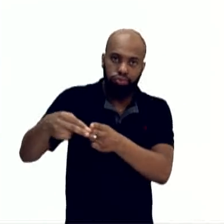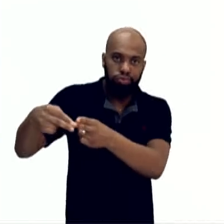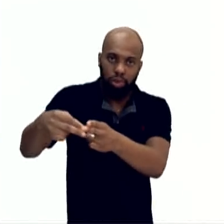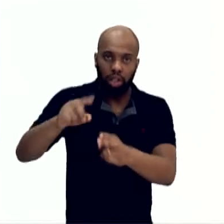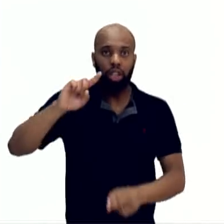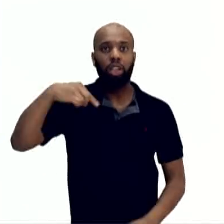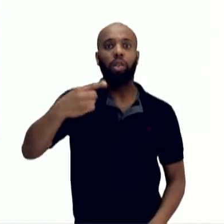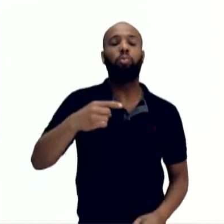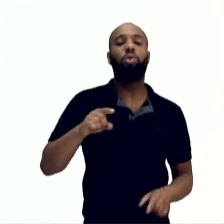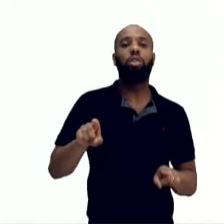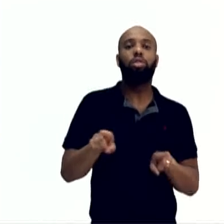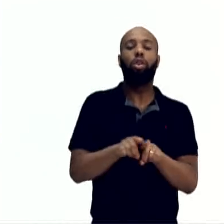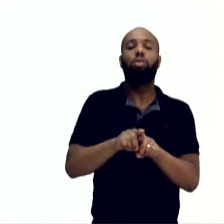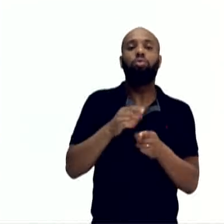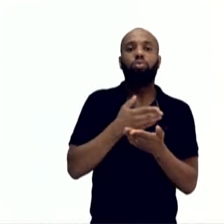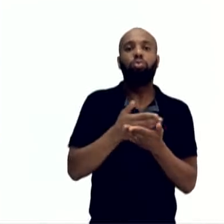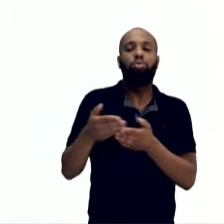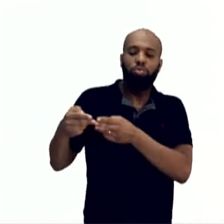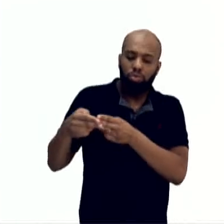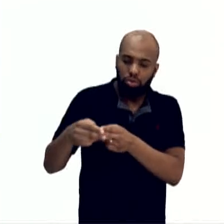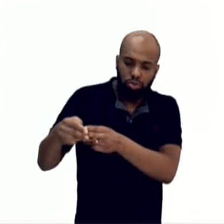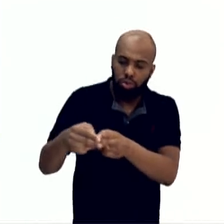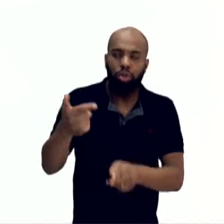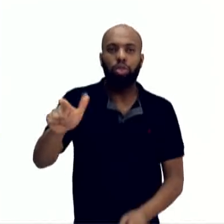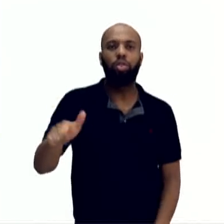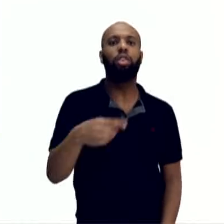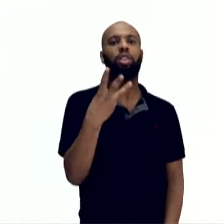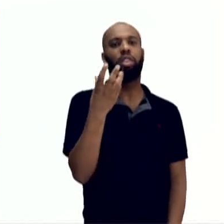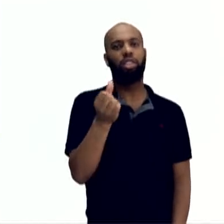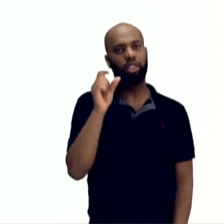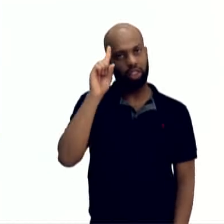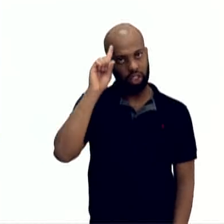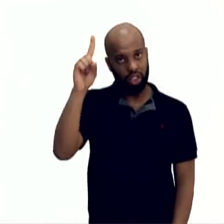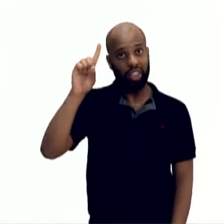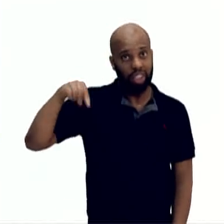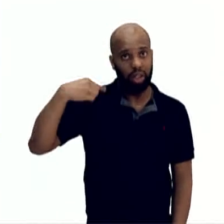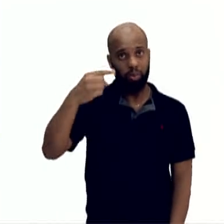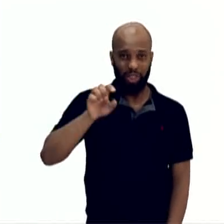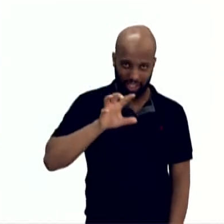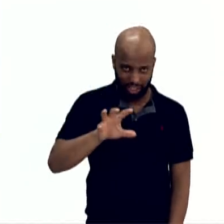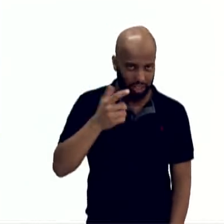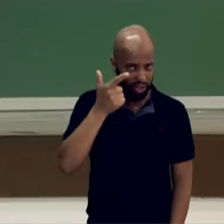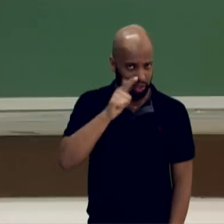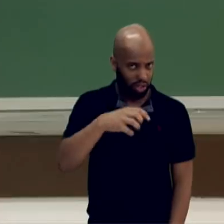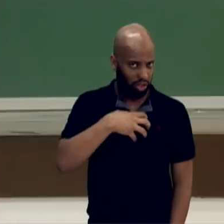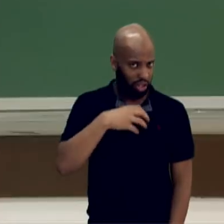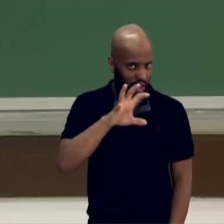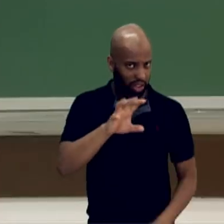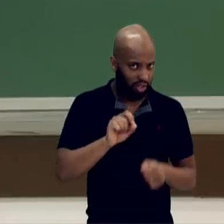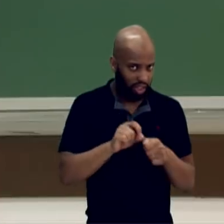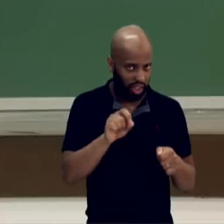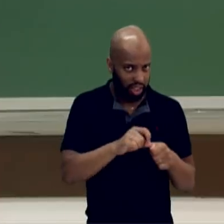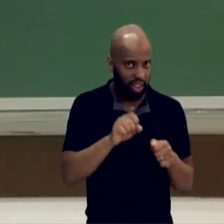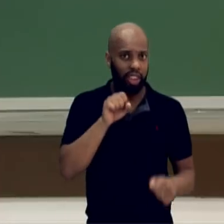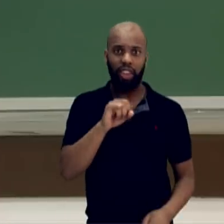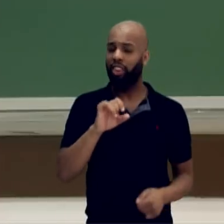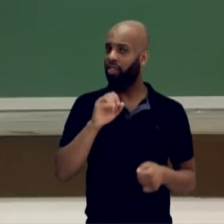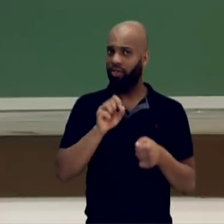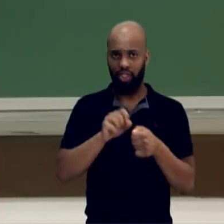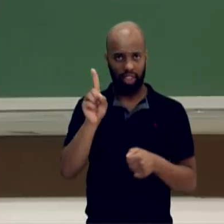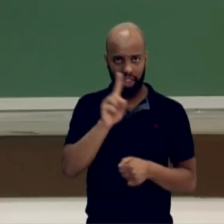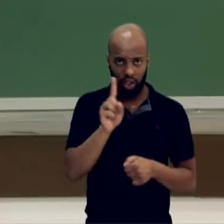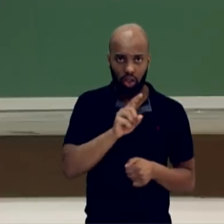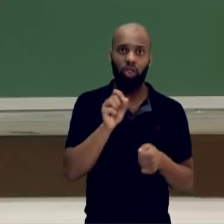encontro será há 36 dias. Conseguiram? Foi esse modo que você fez? Se não foi, aqui é